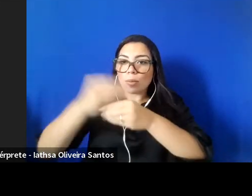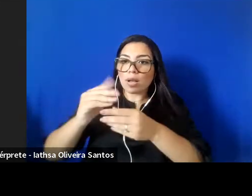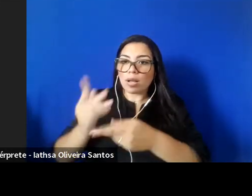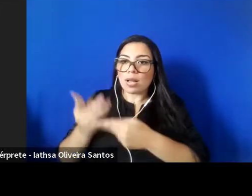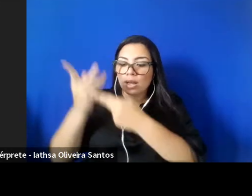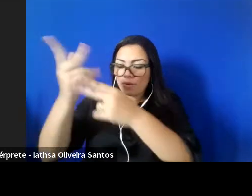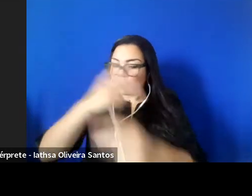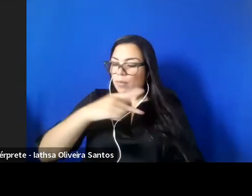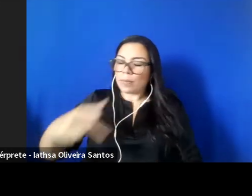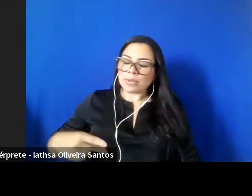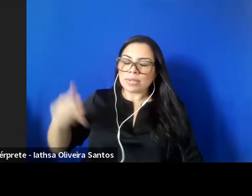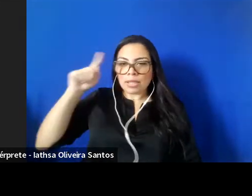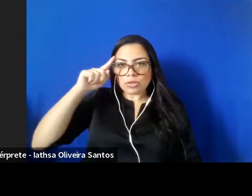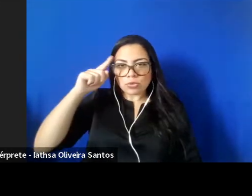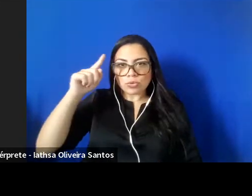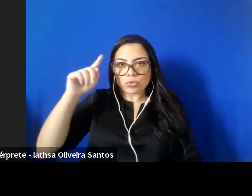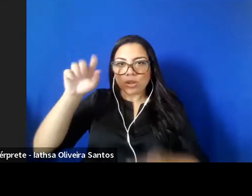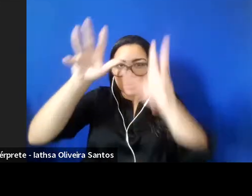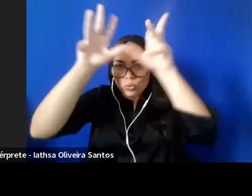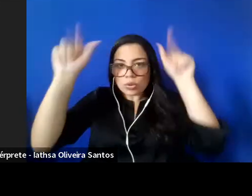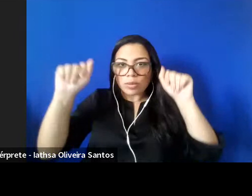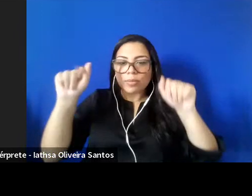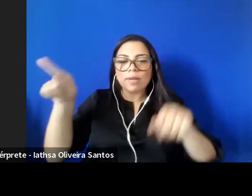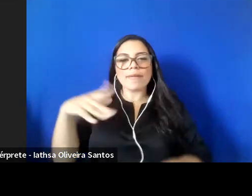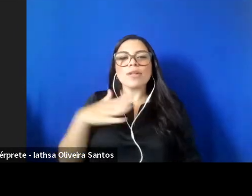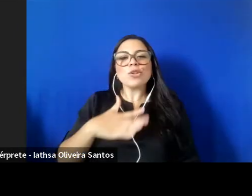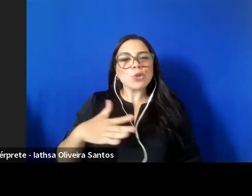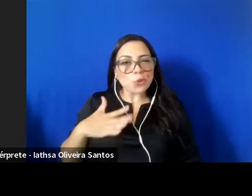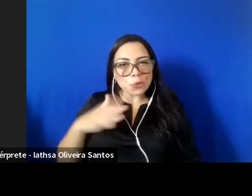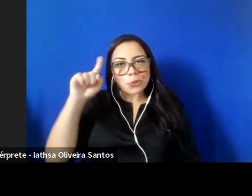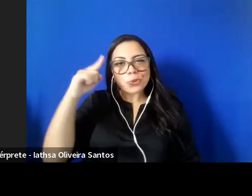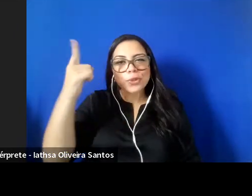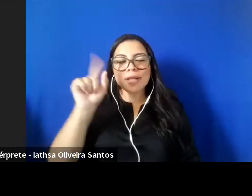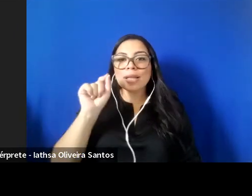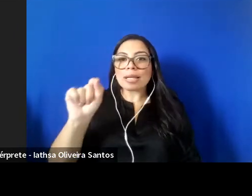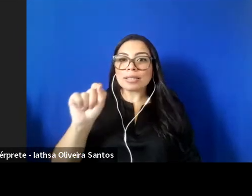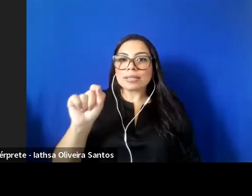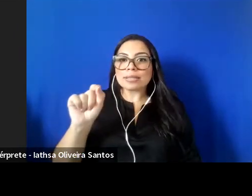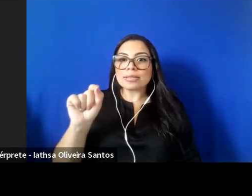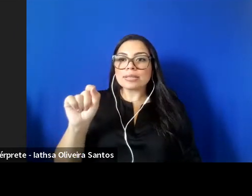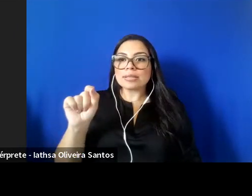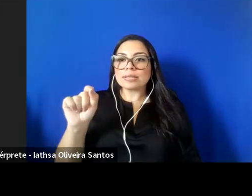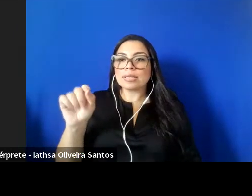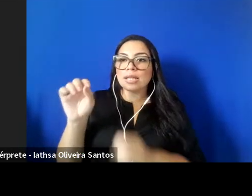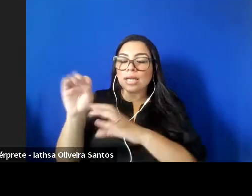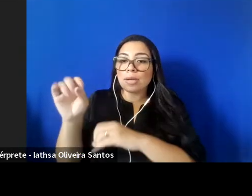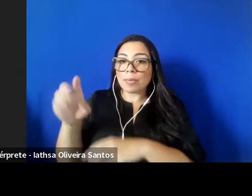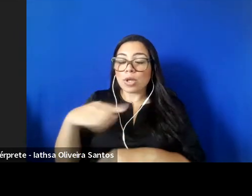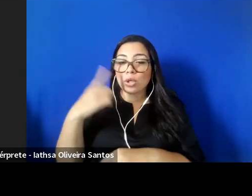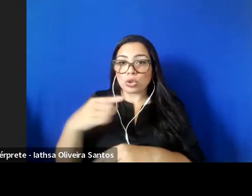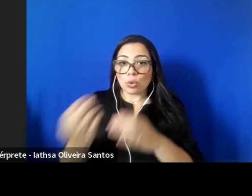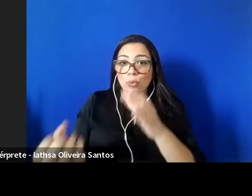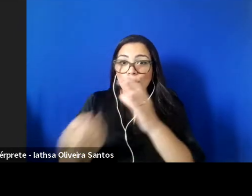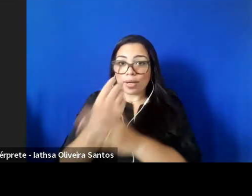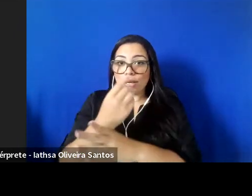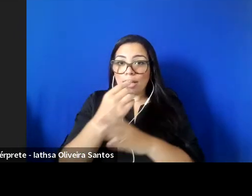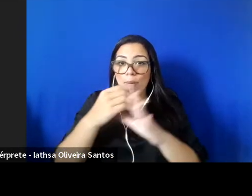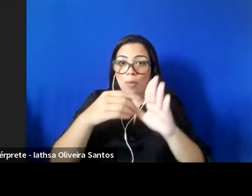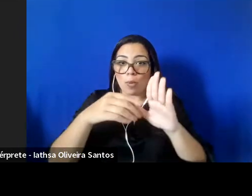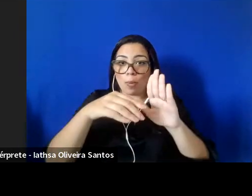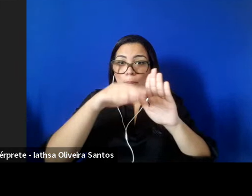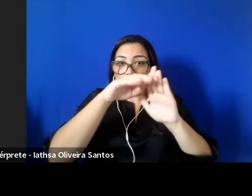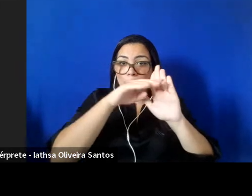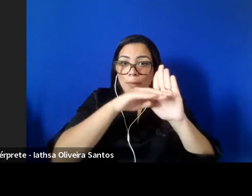gostou muito da ideia, que é estimular os juízes, a gente vai fazer uma cartilha, inclusive, para estimular os juízes